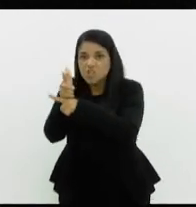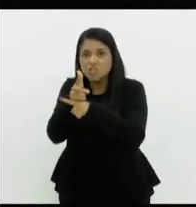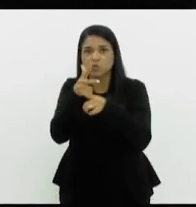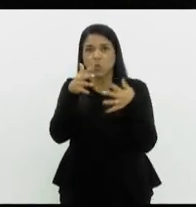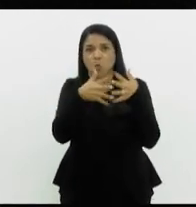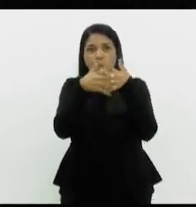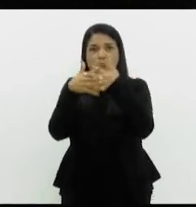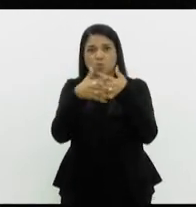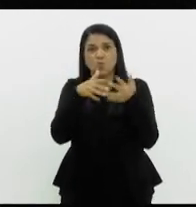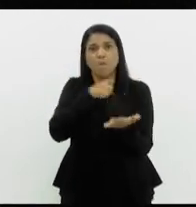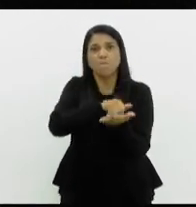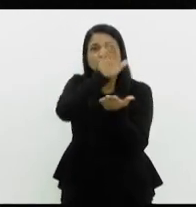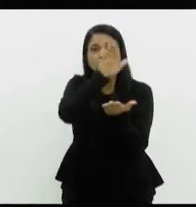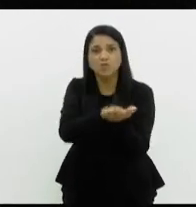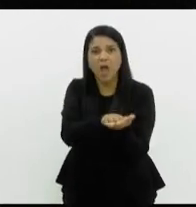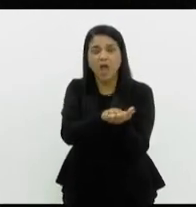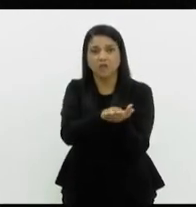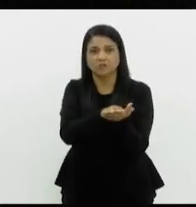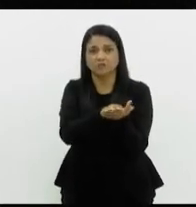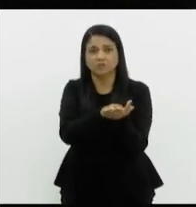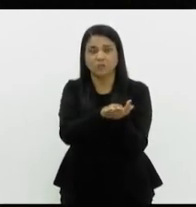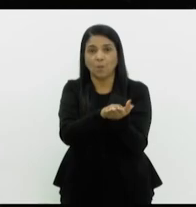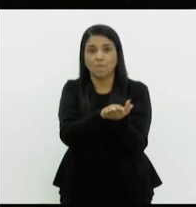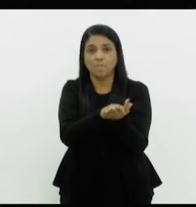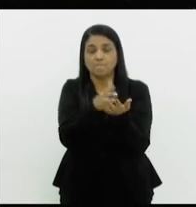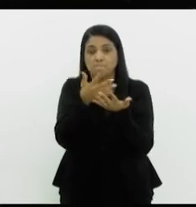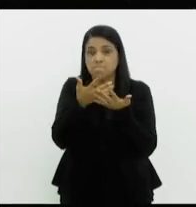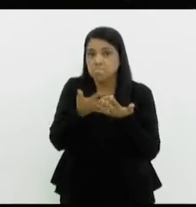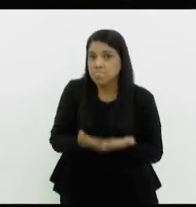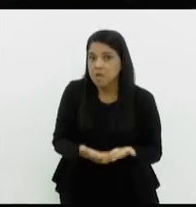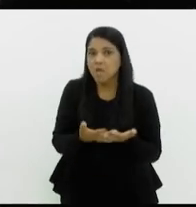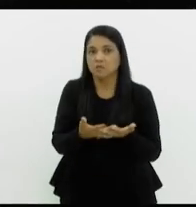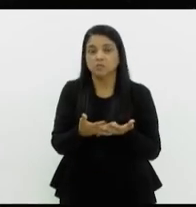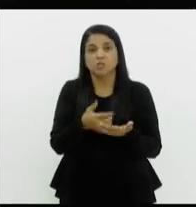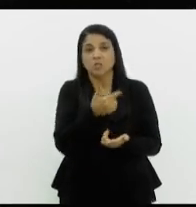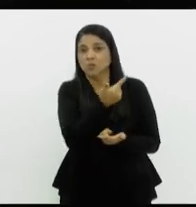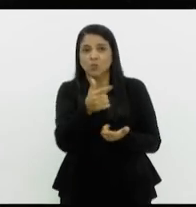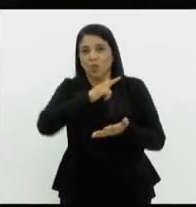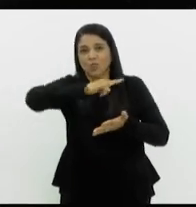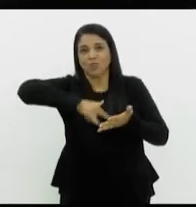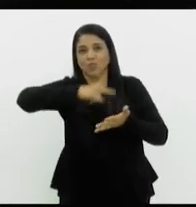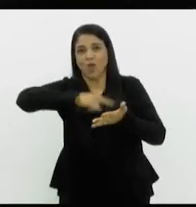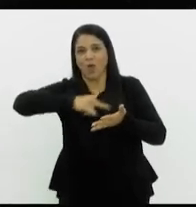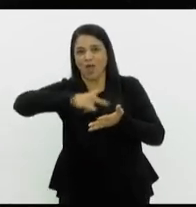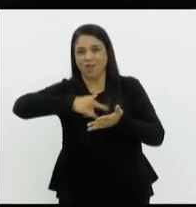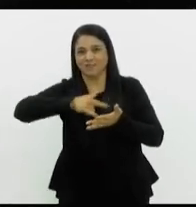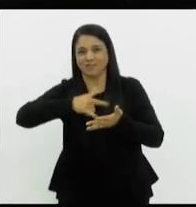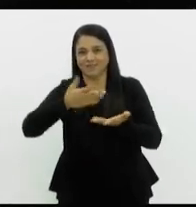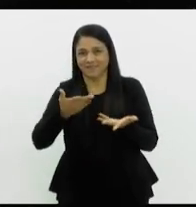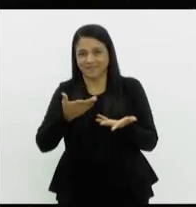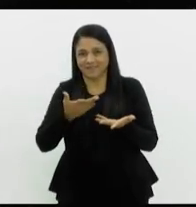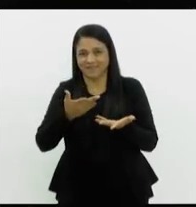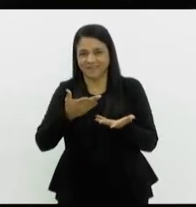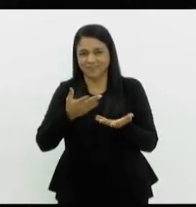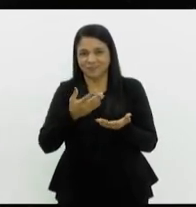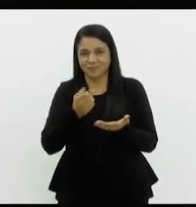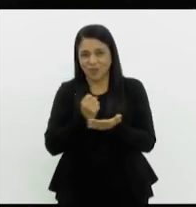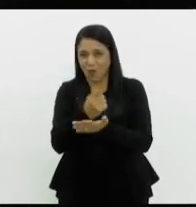sendo multados por excesso de peso e por não ter nota fiscal das doações.